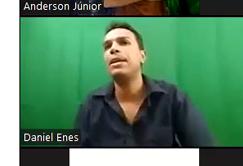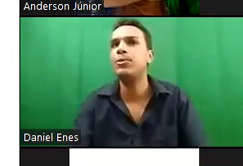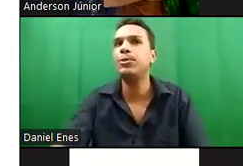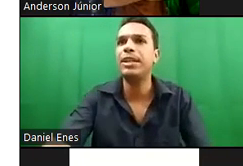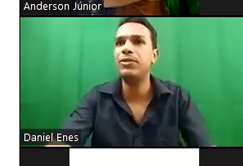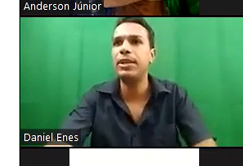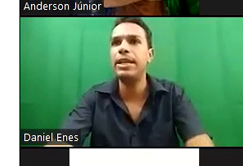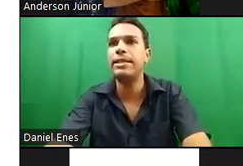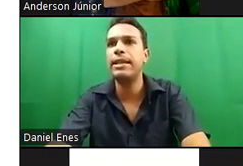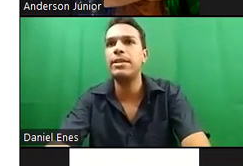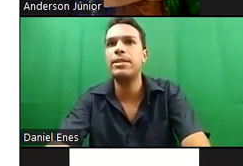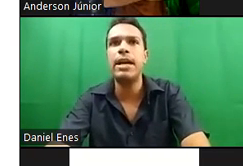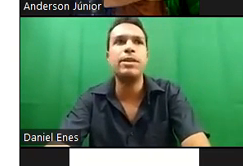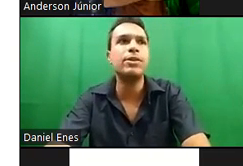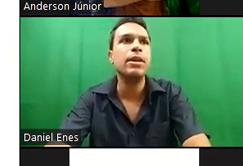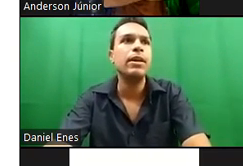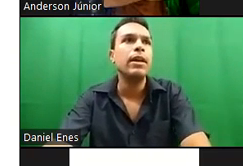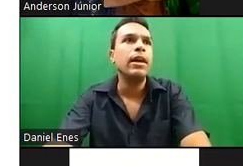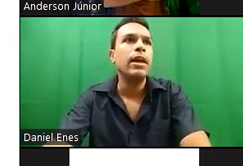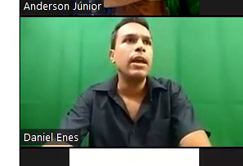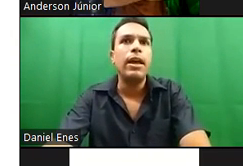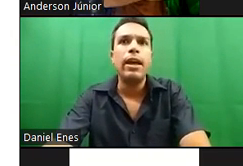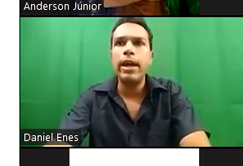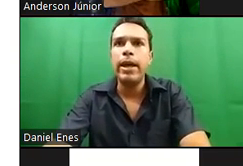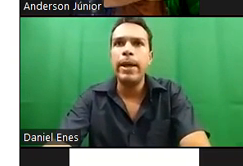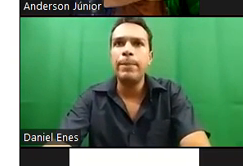fazer a pergunta. A diferença na língua de sinais.